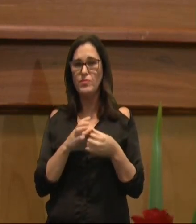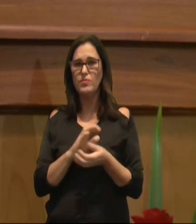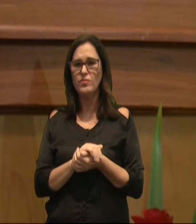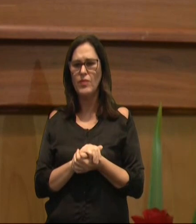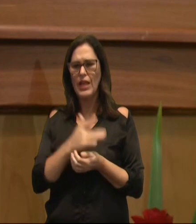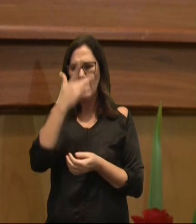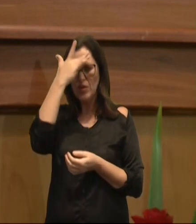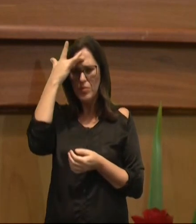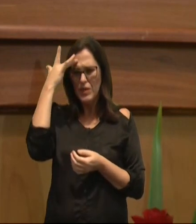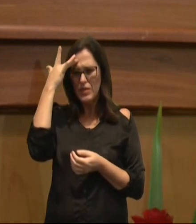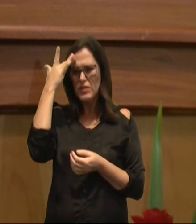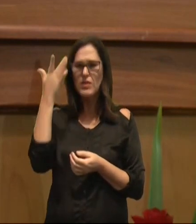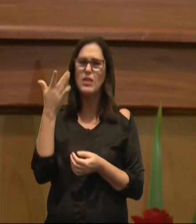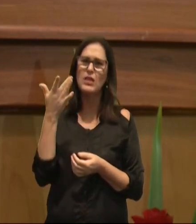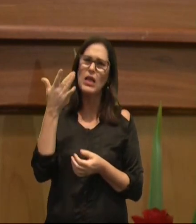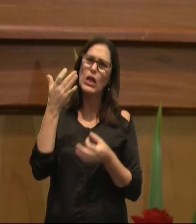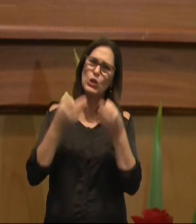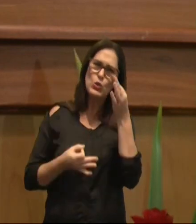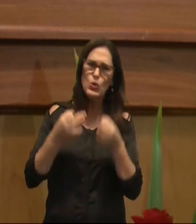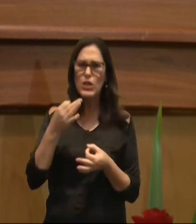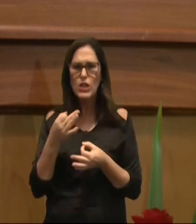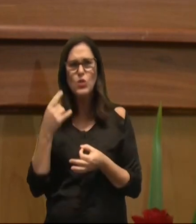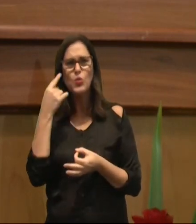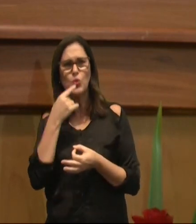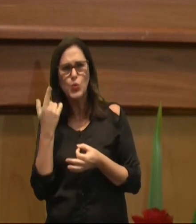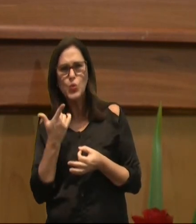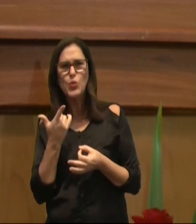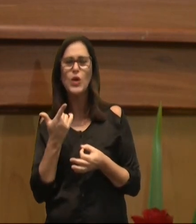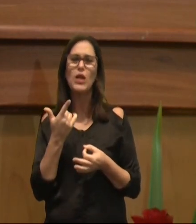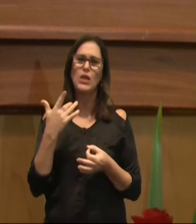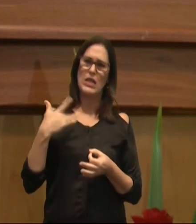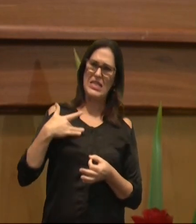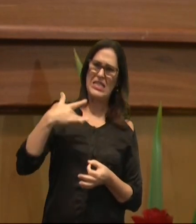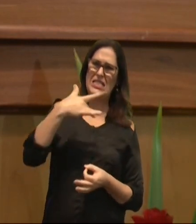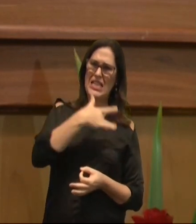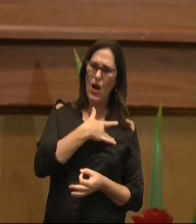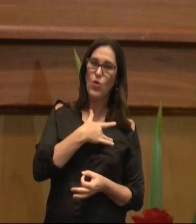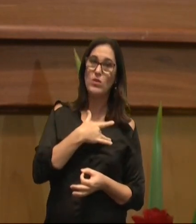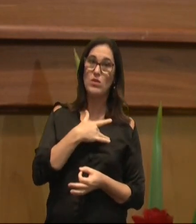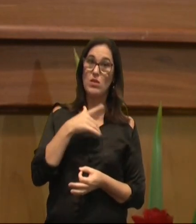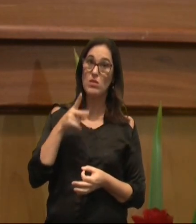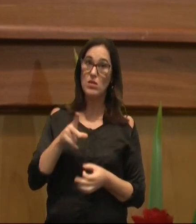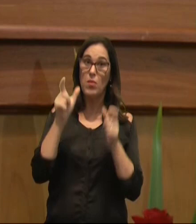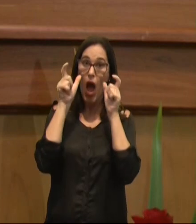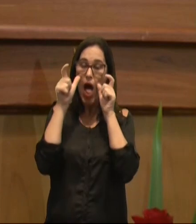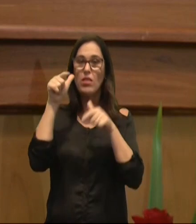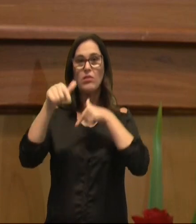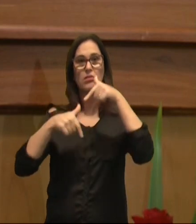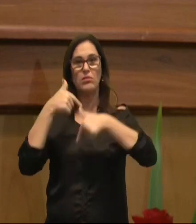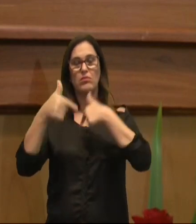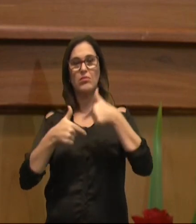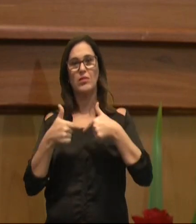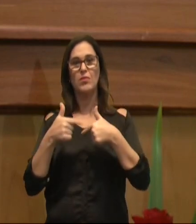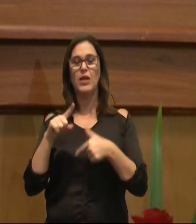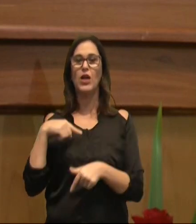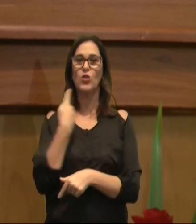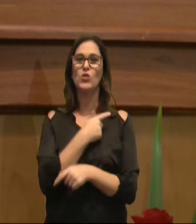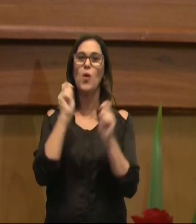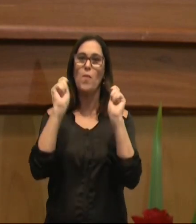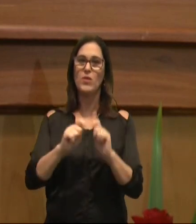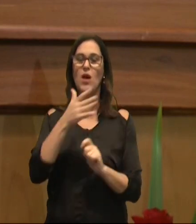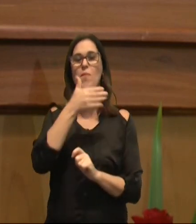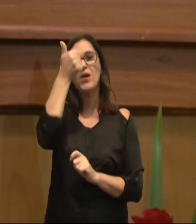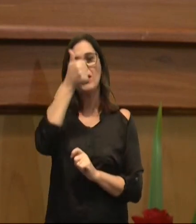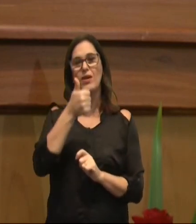as pessoas do jurídico, os nossos médicos, o pessoal da área de saúde, que é sempre atentos, trabalhando para que nós possamos fazer o